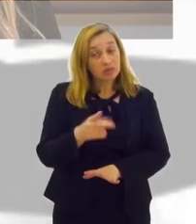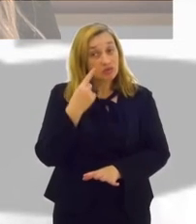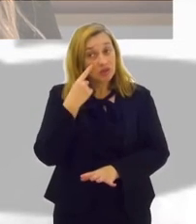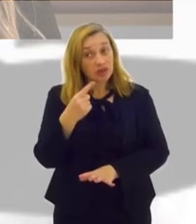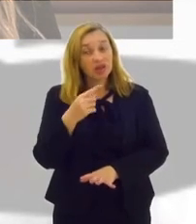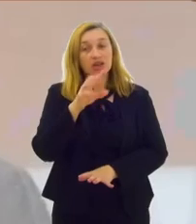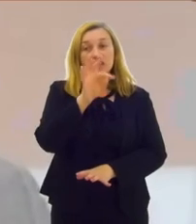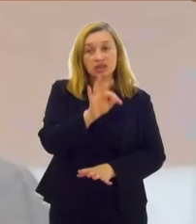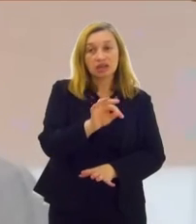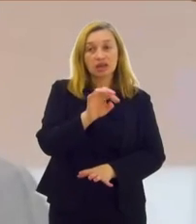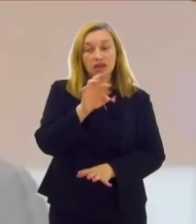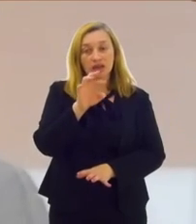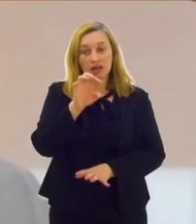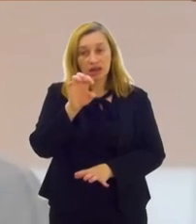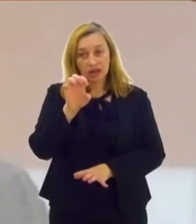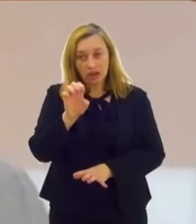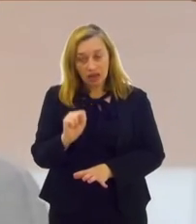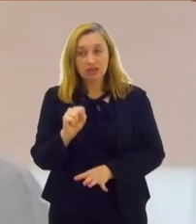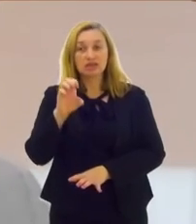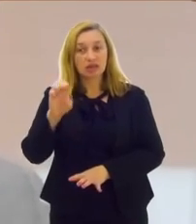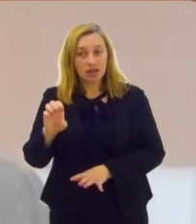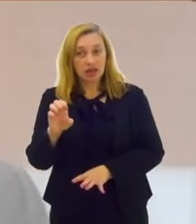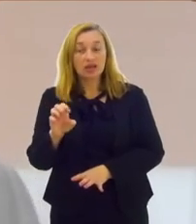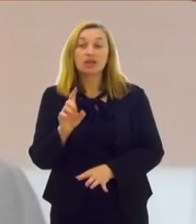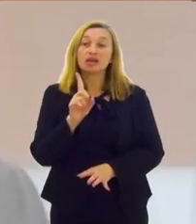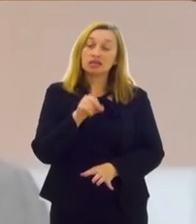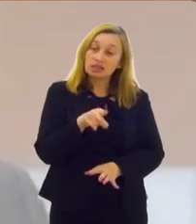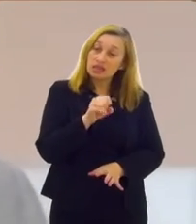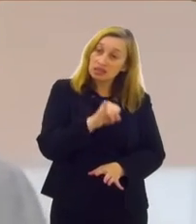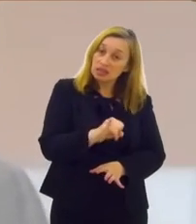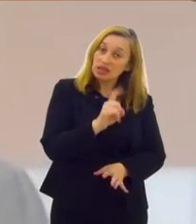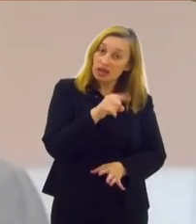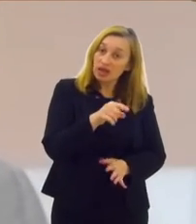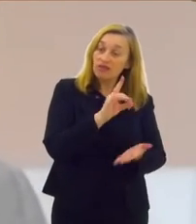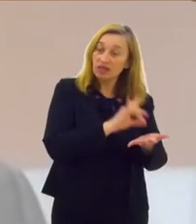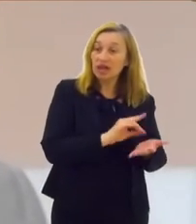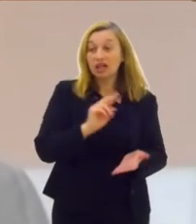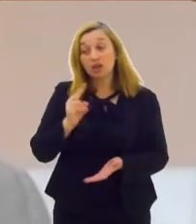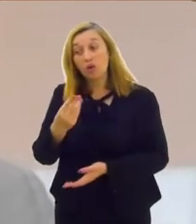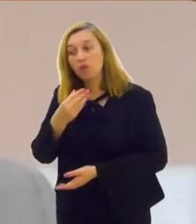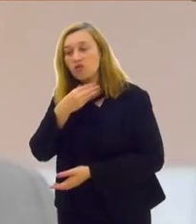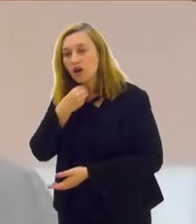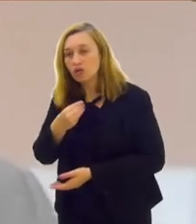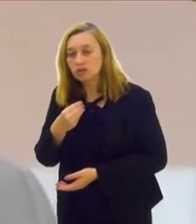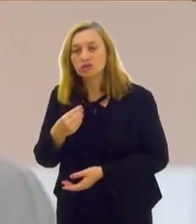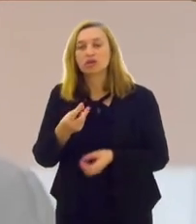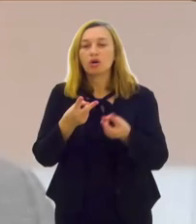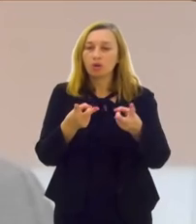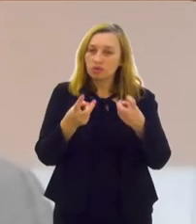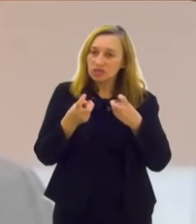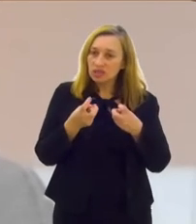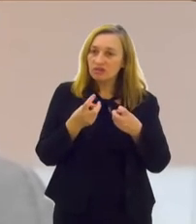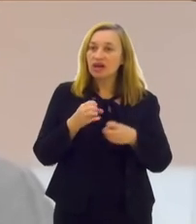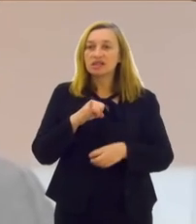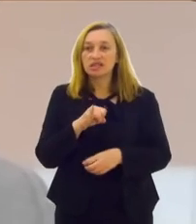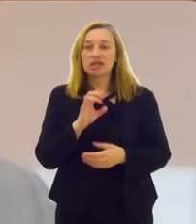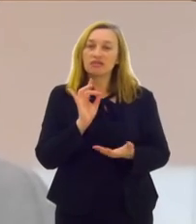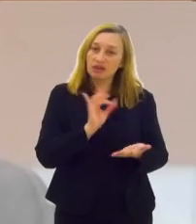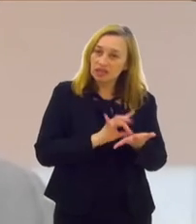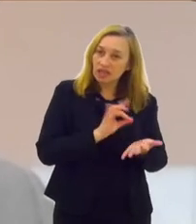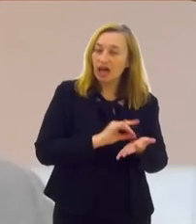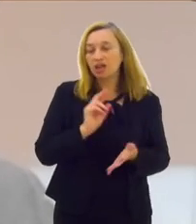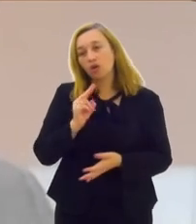na página do TSE, do Fato ou Fake, que vocês vão conseguir identificar, né,